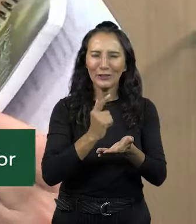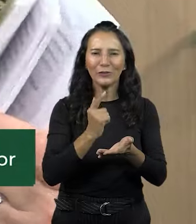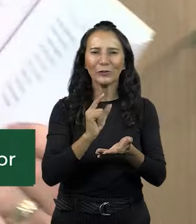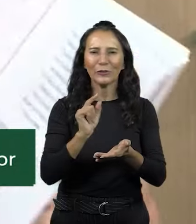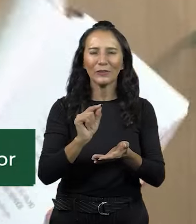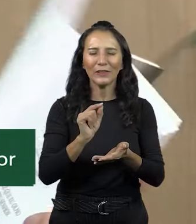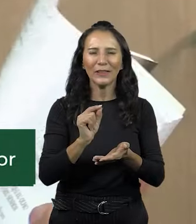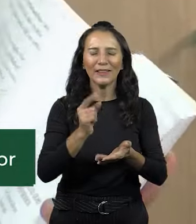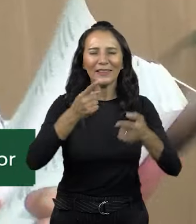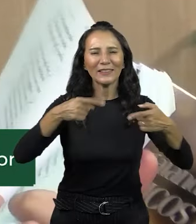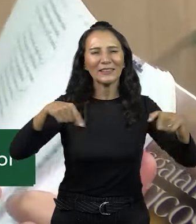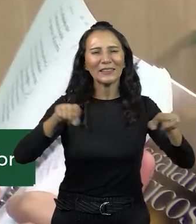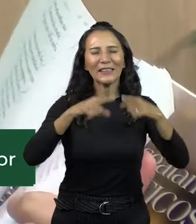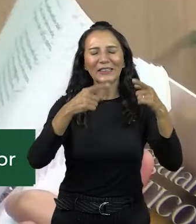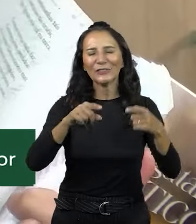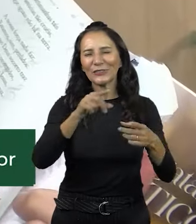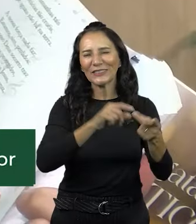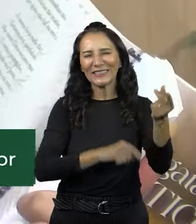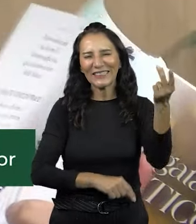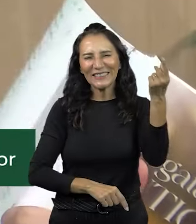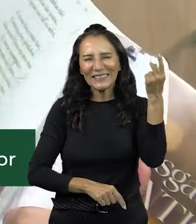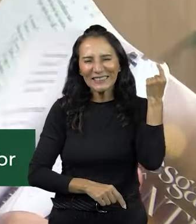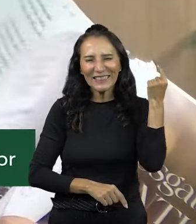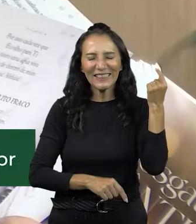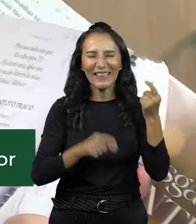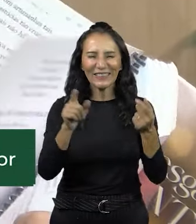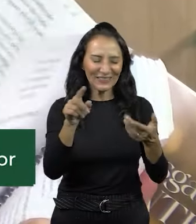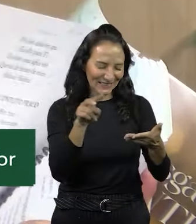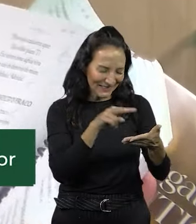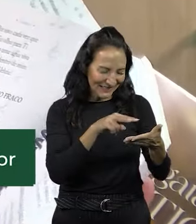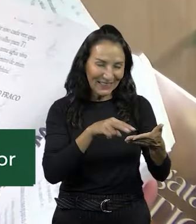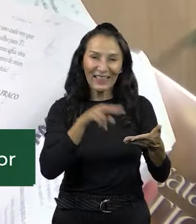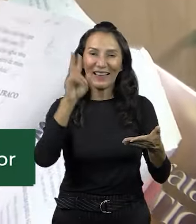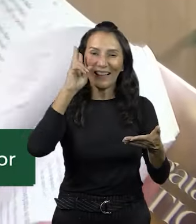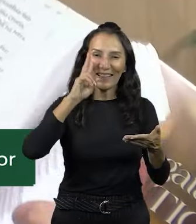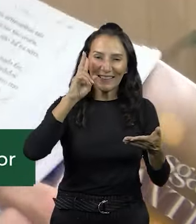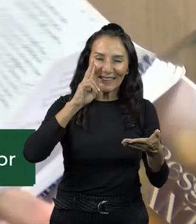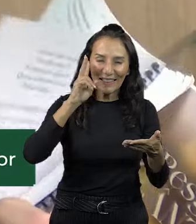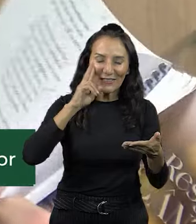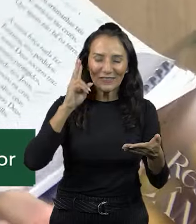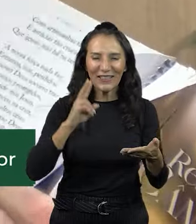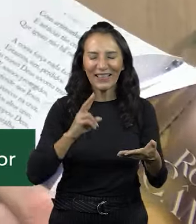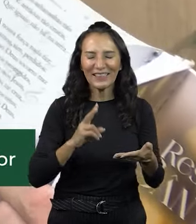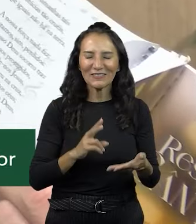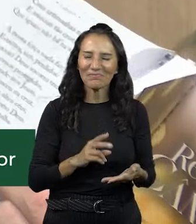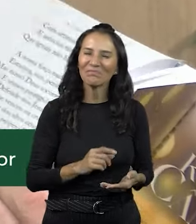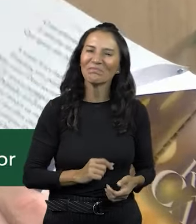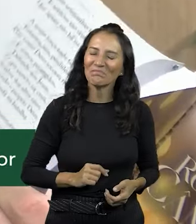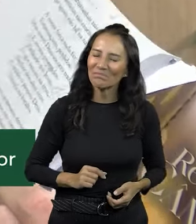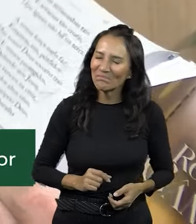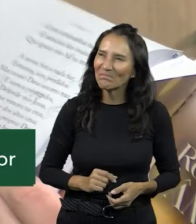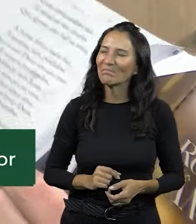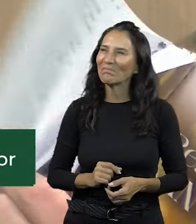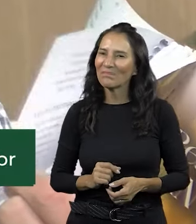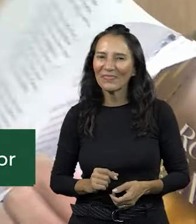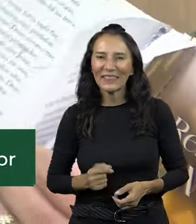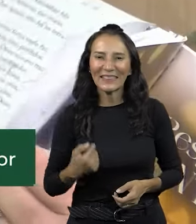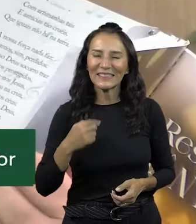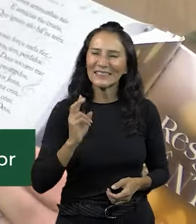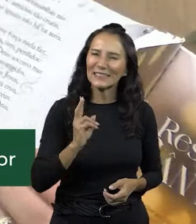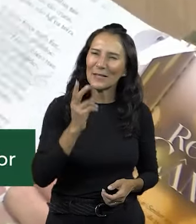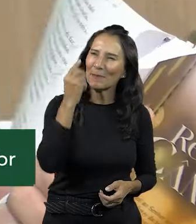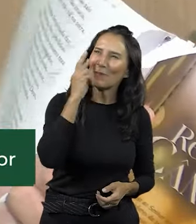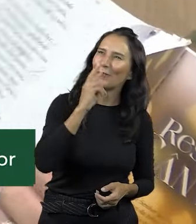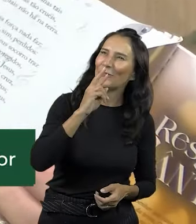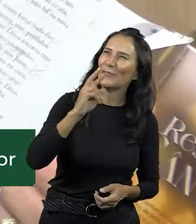Editora Getsemani muito né da vez que eu olho para o meu senhor